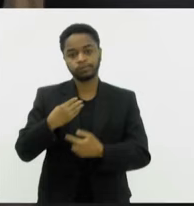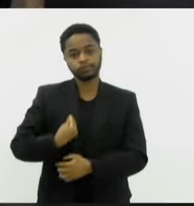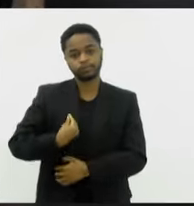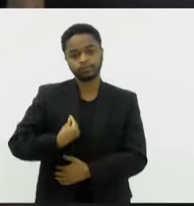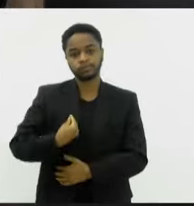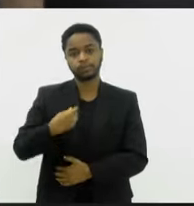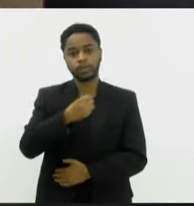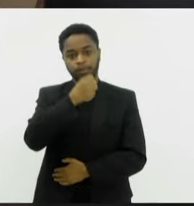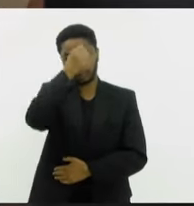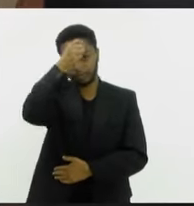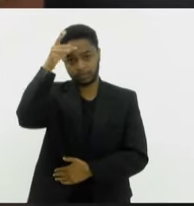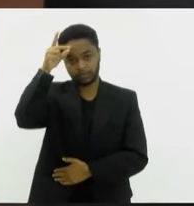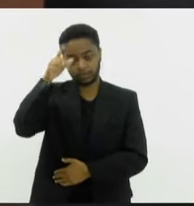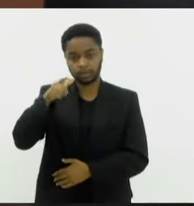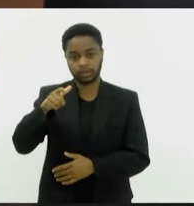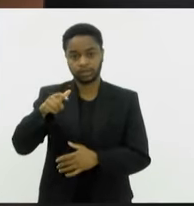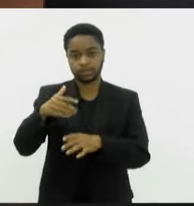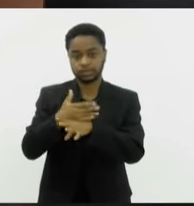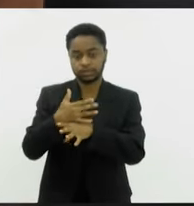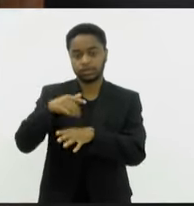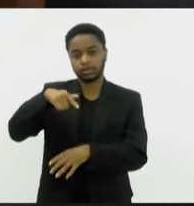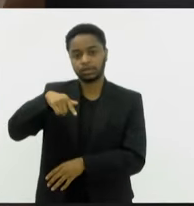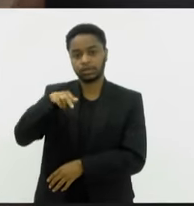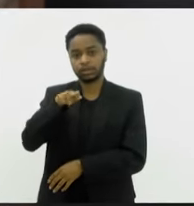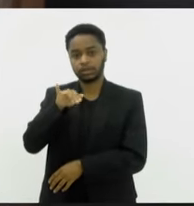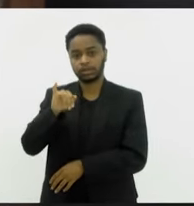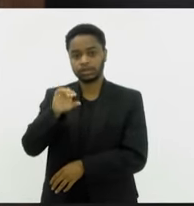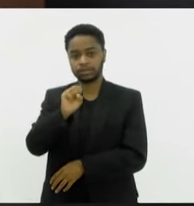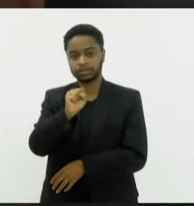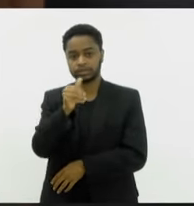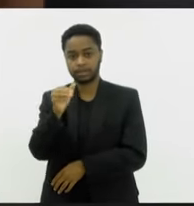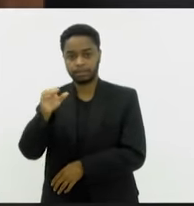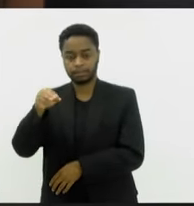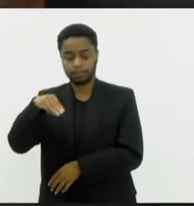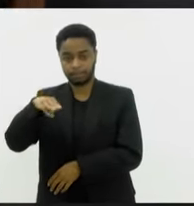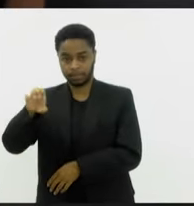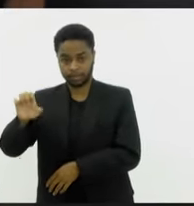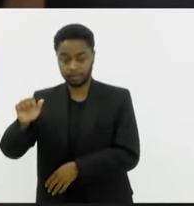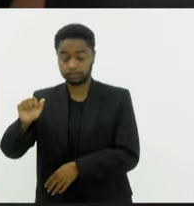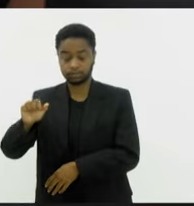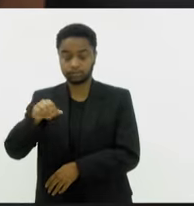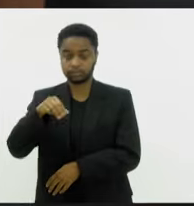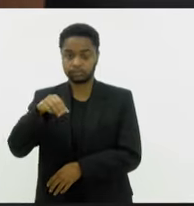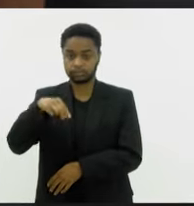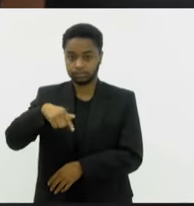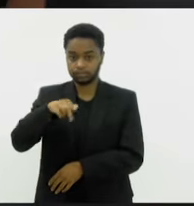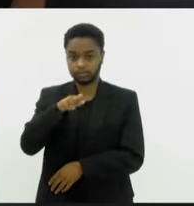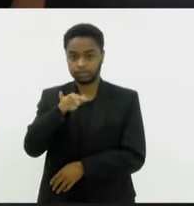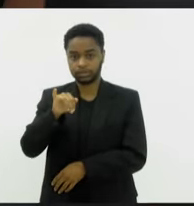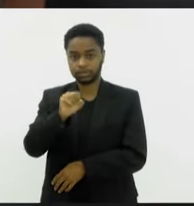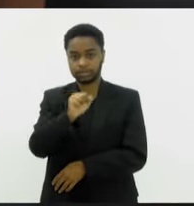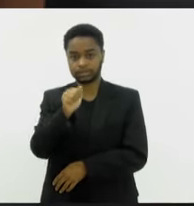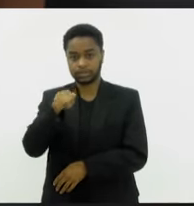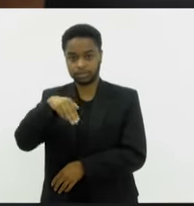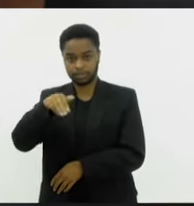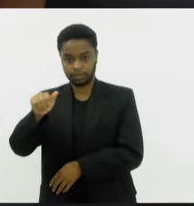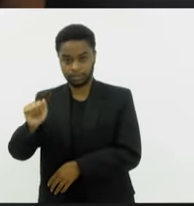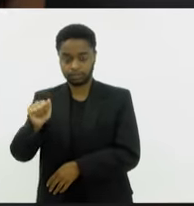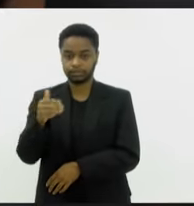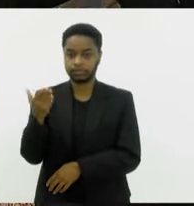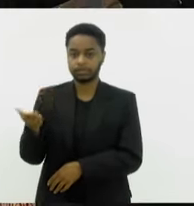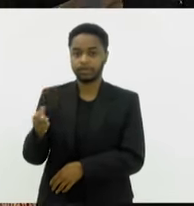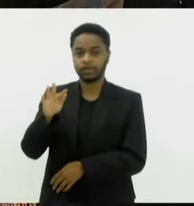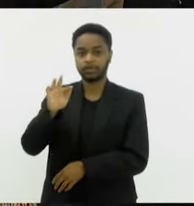da da prefeita de Quissamã a Fátima muito obrigado por abrilhantar o nosso o nosso